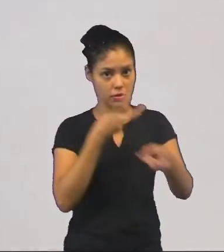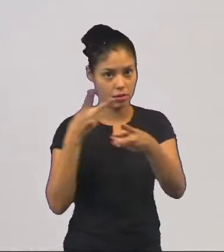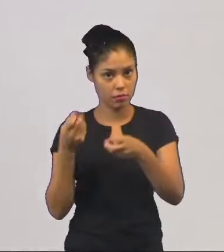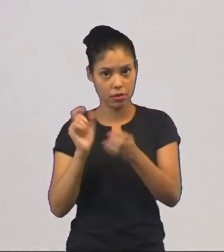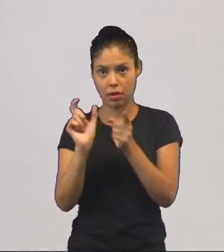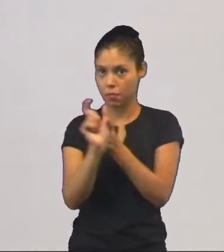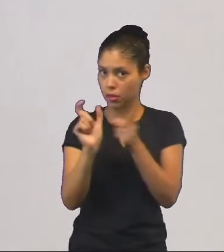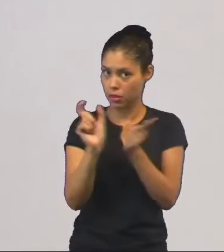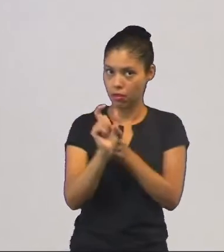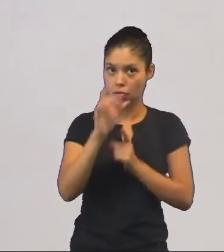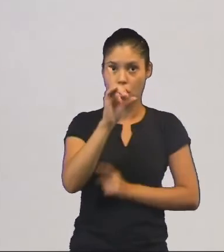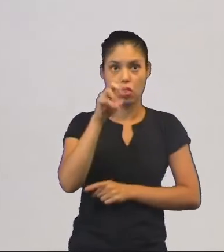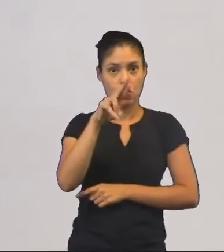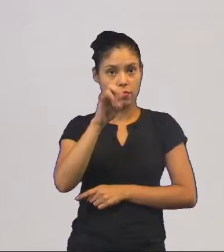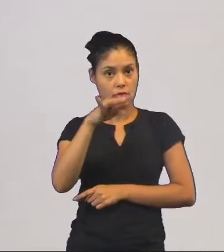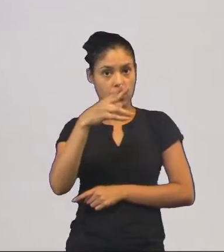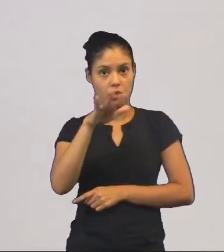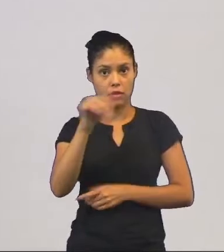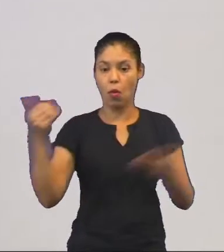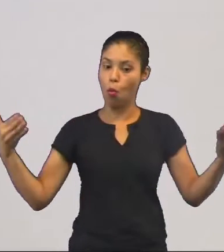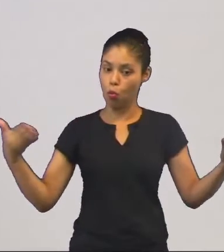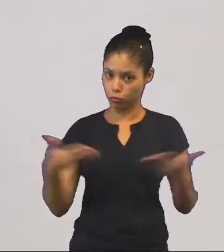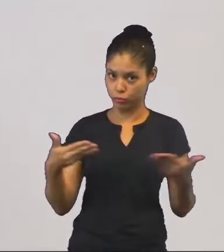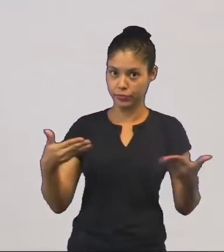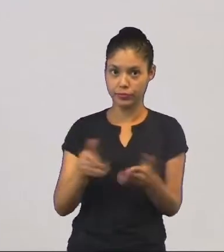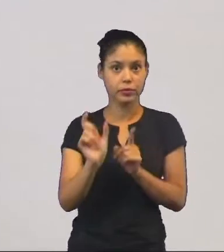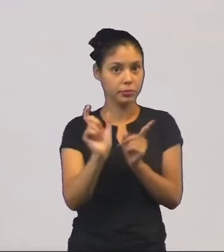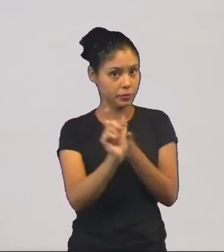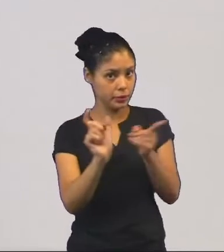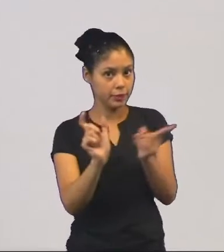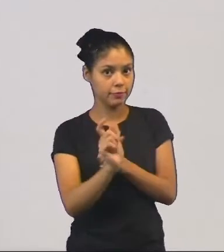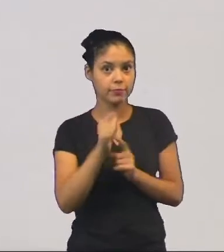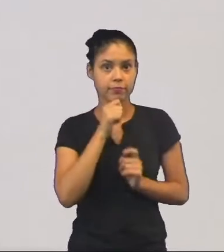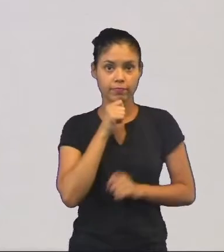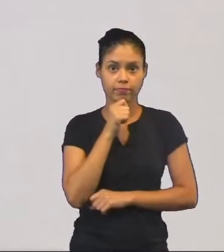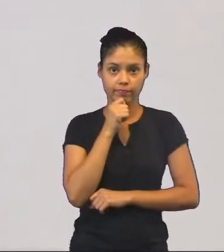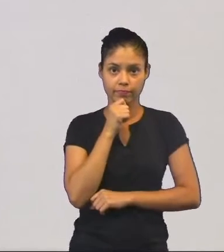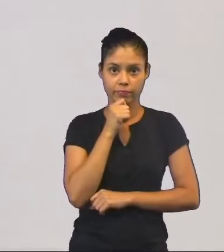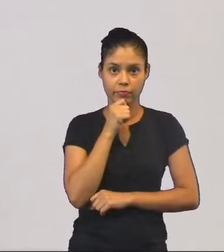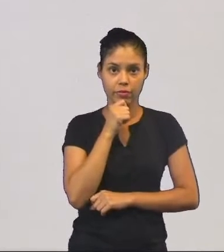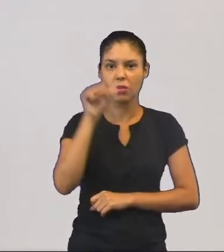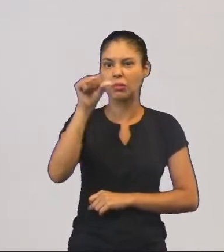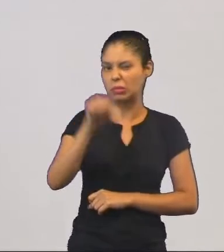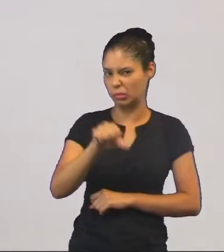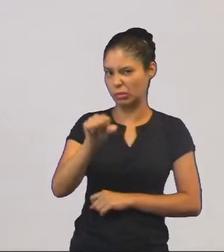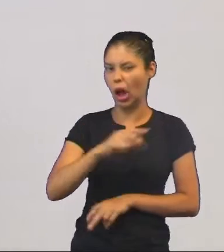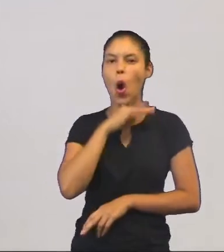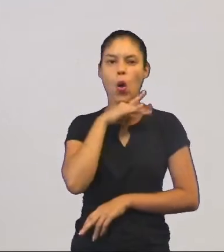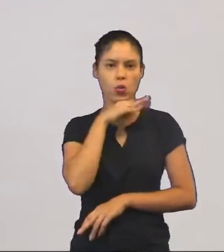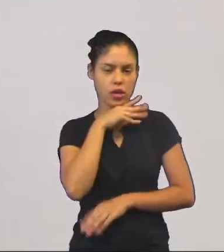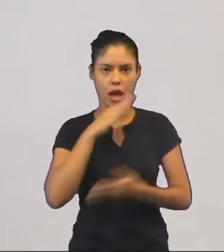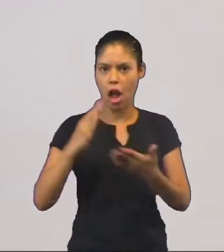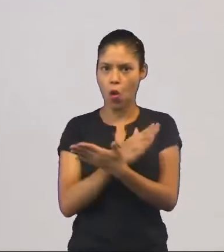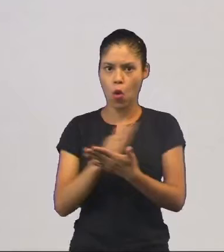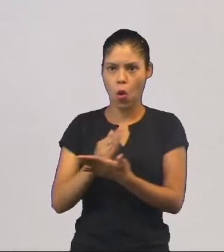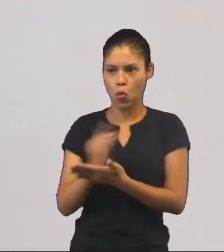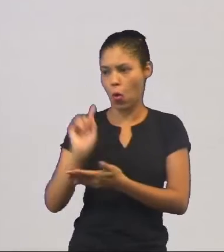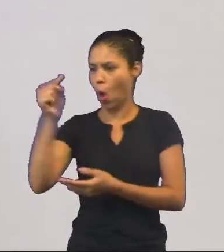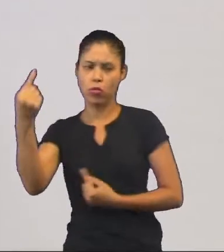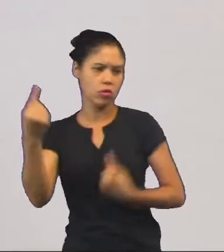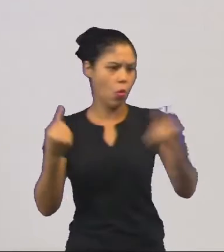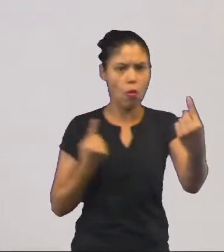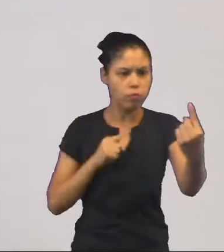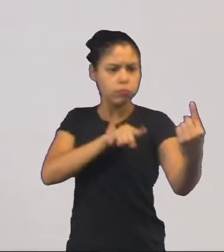palavra dominação na atualidade, ela é uma palavra que soa muito negativamente. Ah, alguém domina